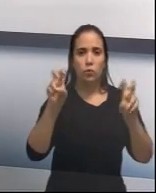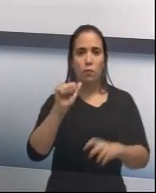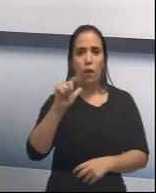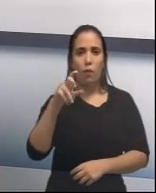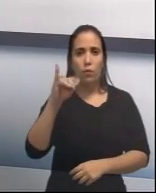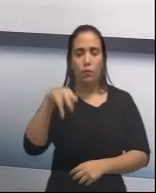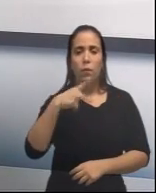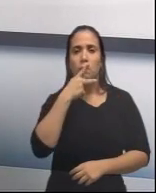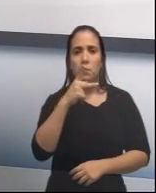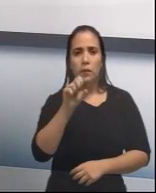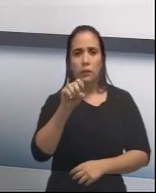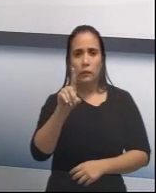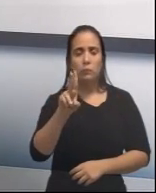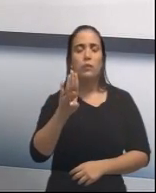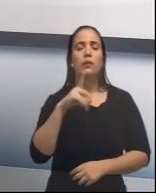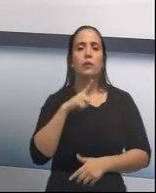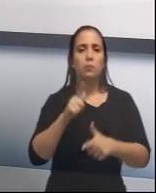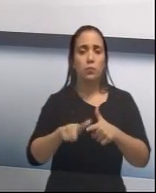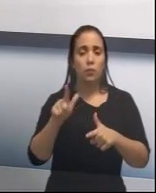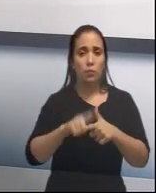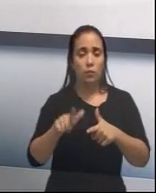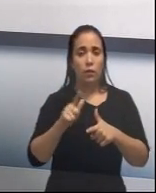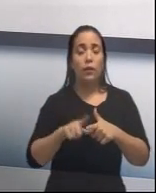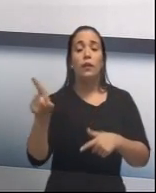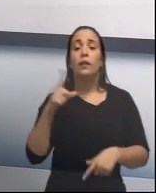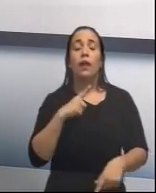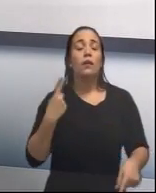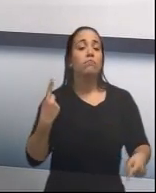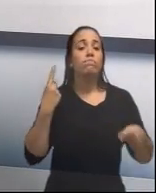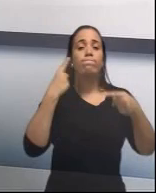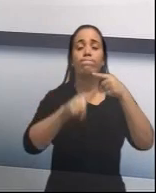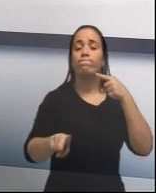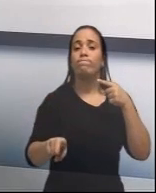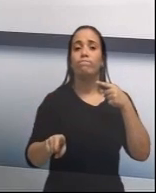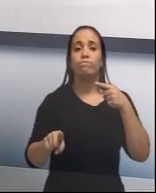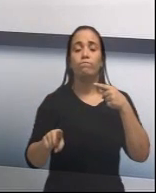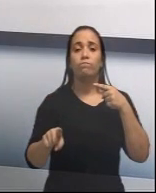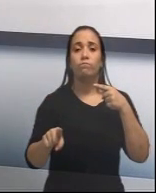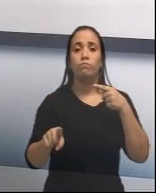difícil, do PSDB complicada. O Alckmin tem um inimigo